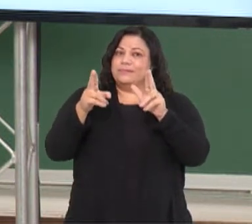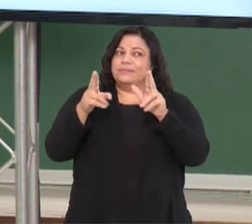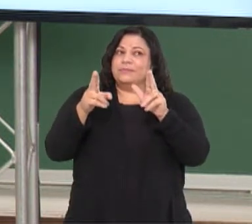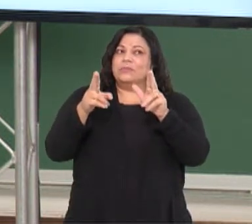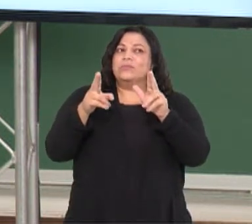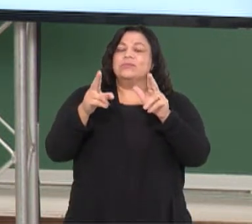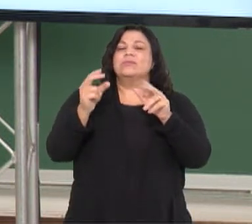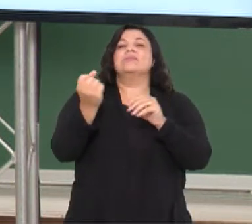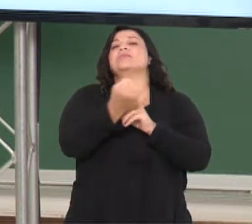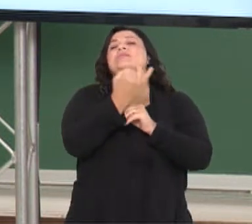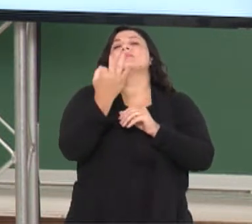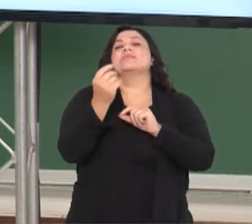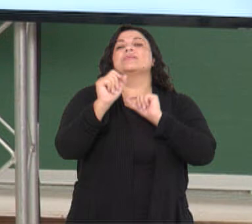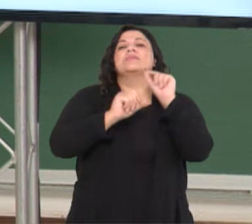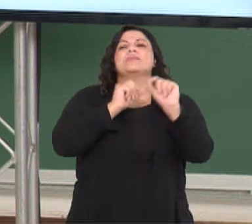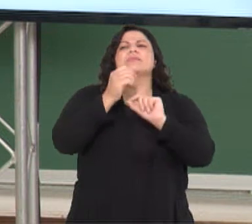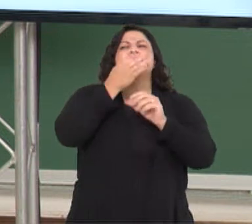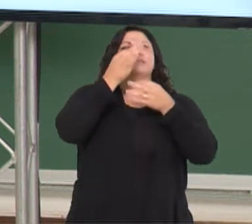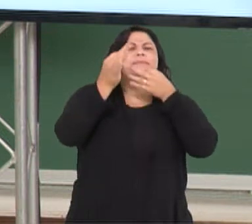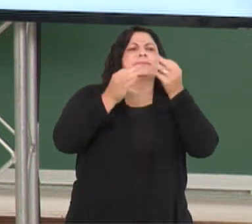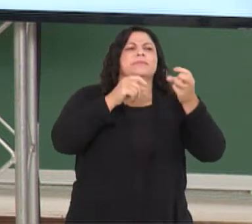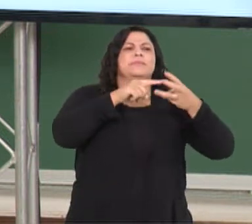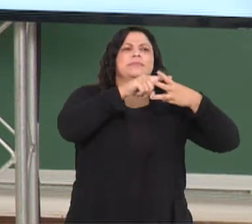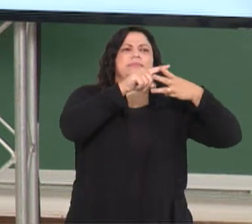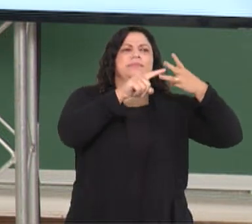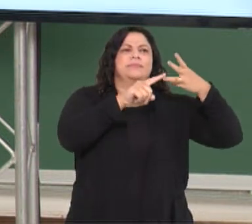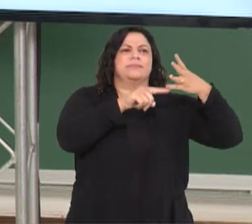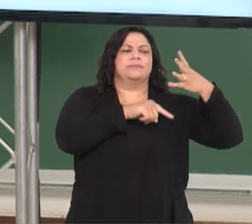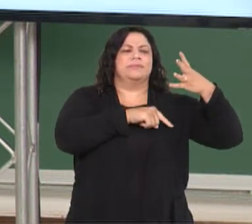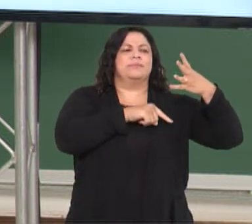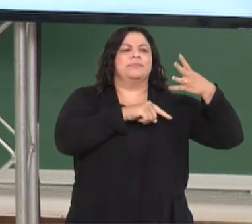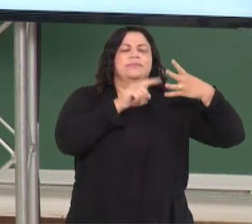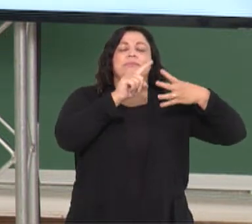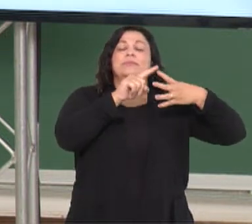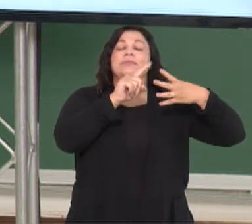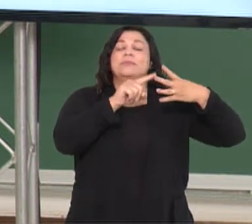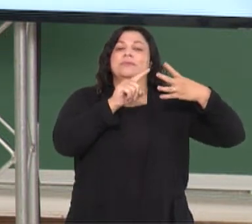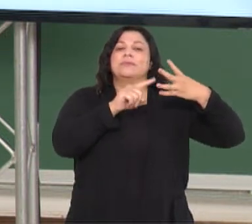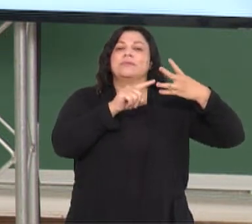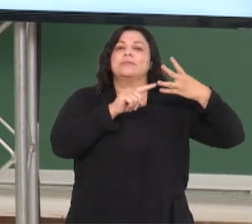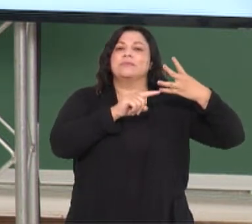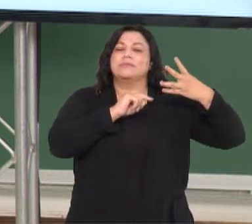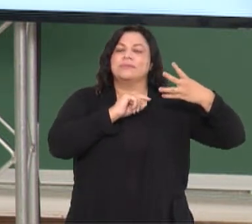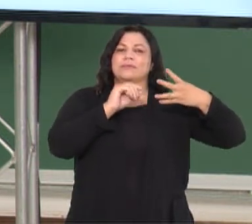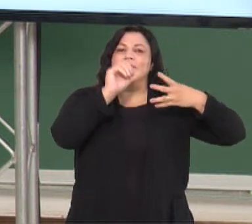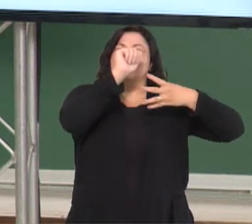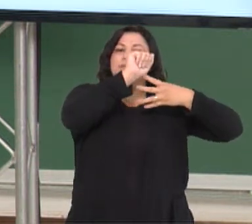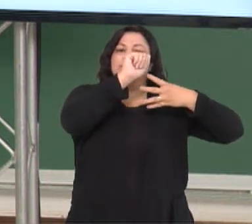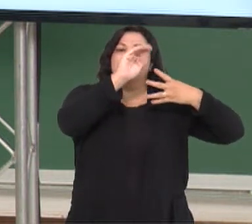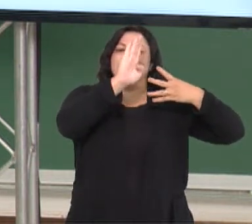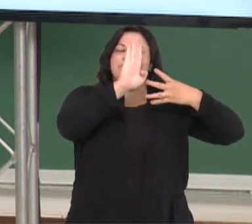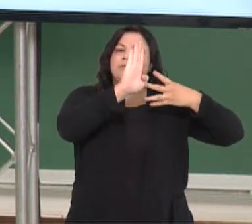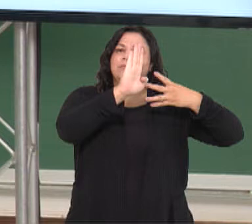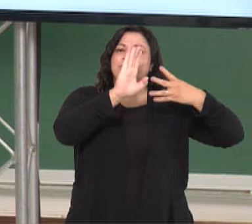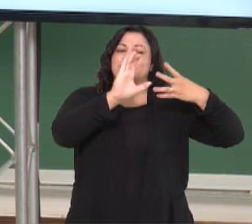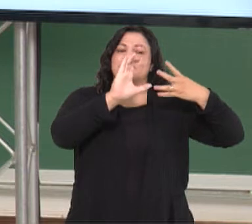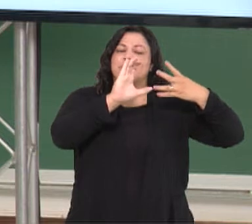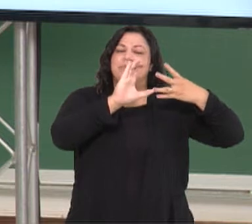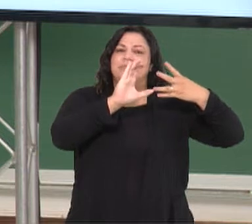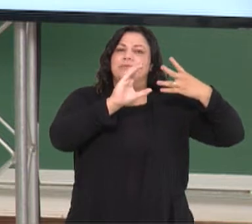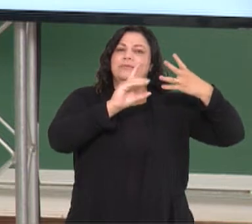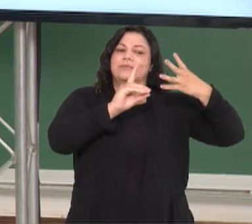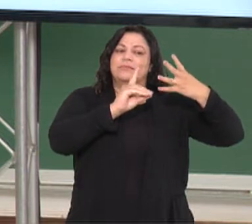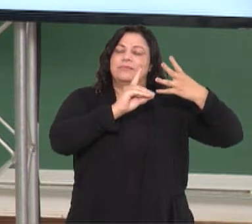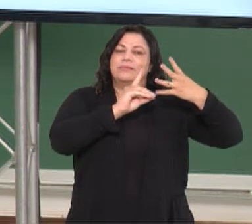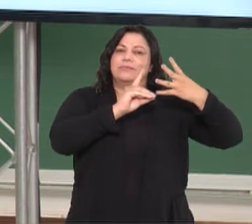aqui são opções. Você está de frente com um concurso. A pergunta é, para que g menos f